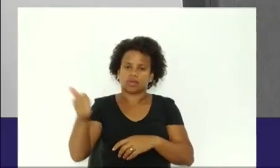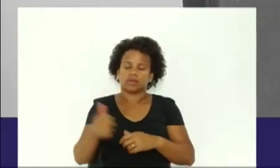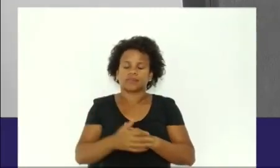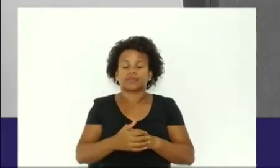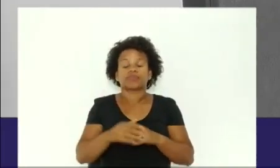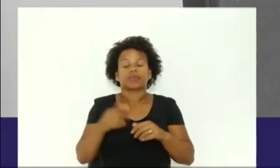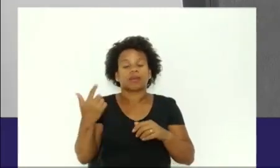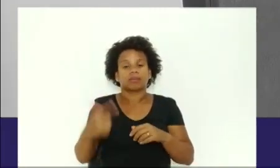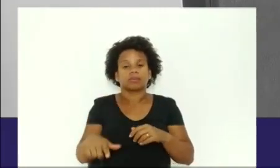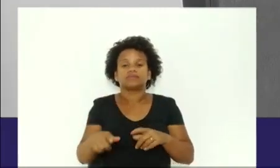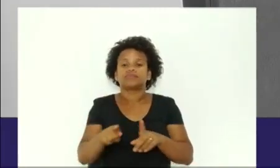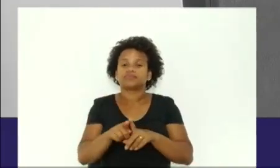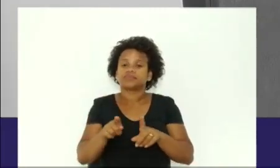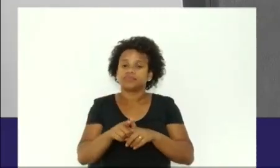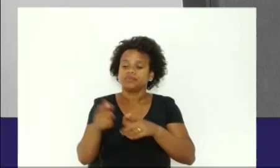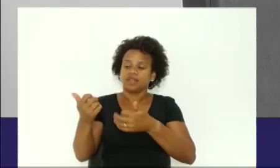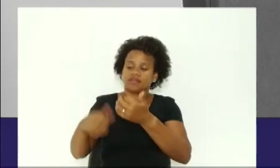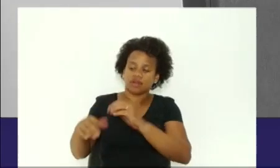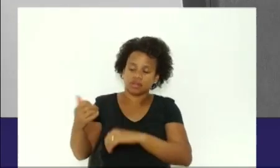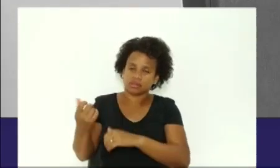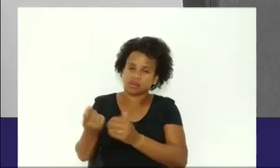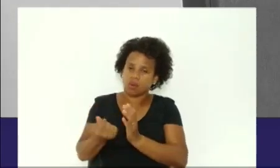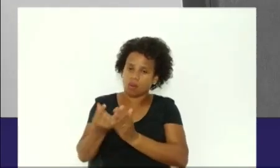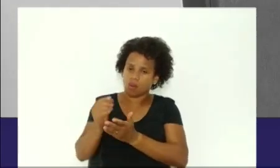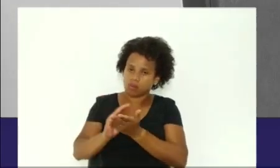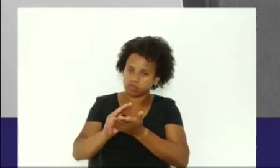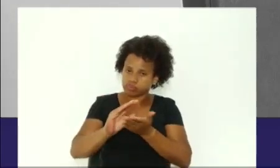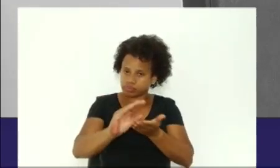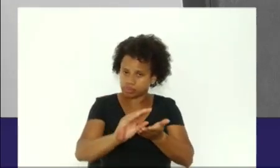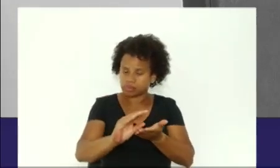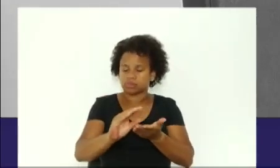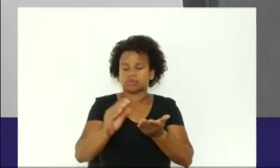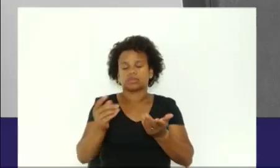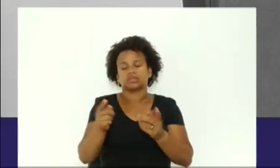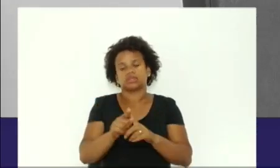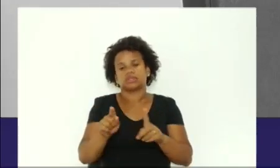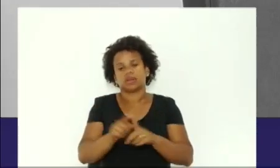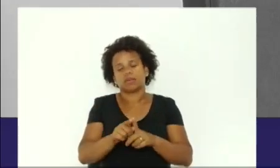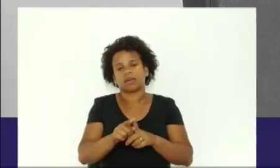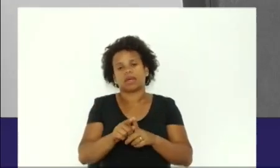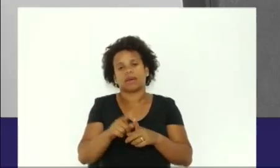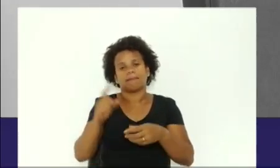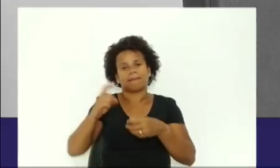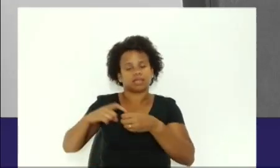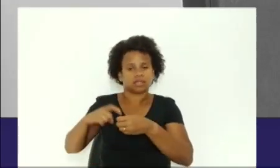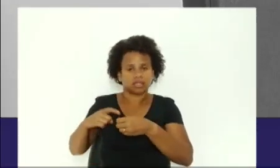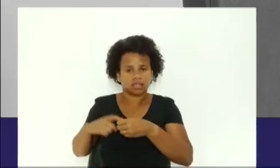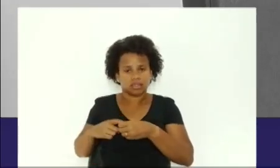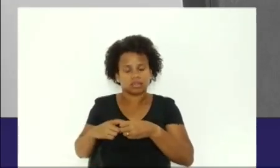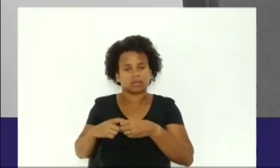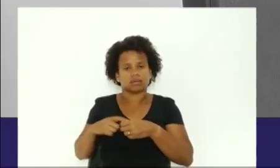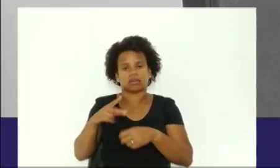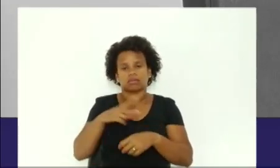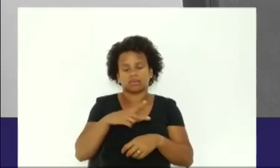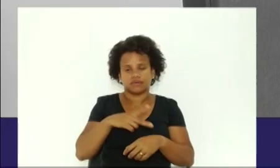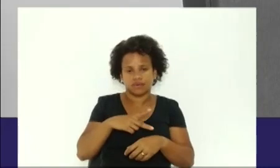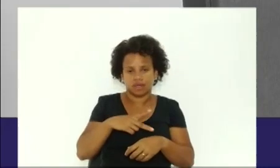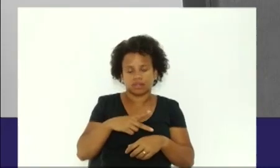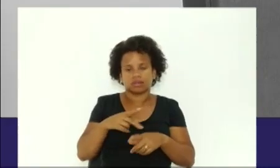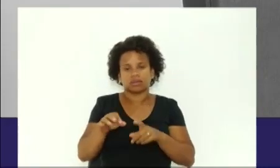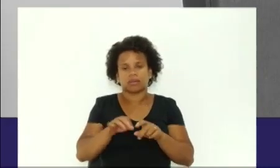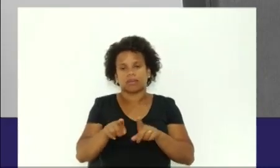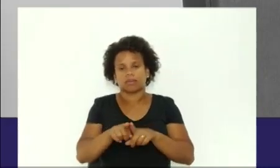disso, a avaliação do orçamento destinado, bem como a existência de parcerias com a iniciativa privada e organizações